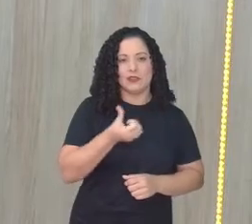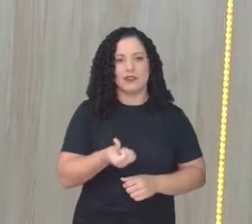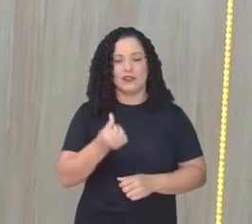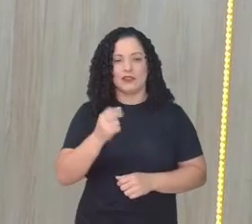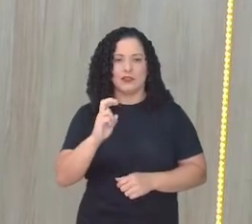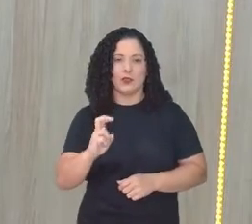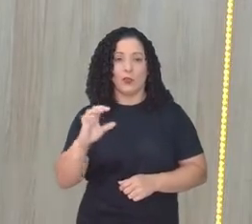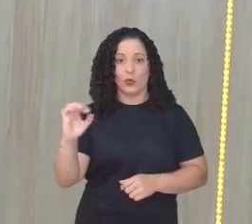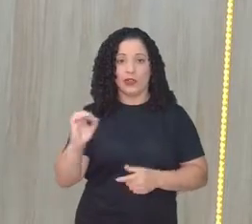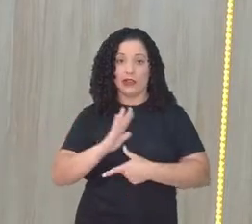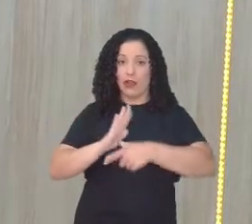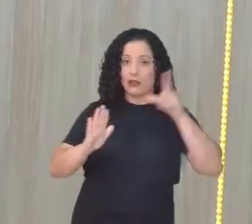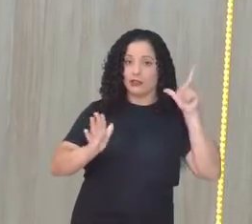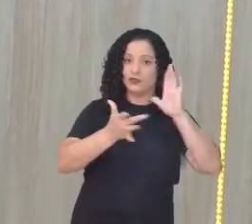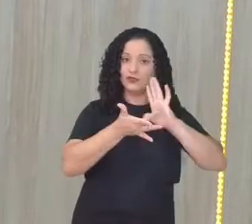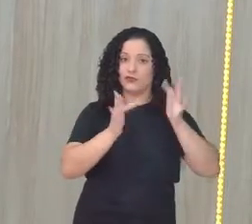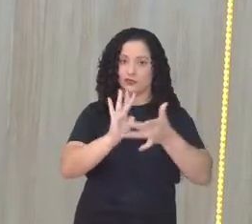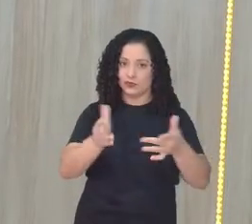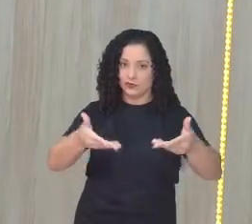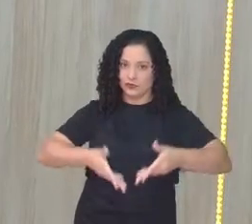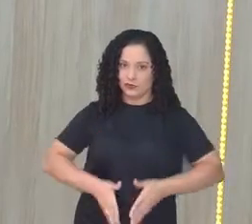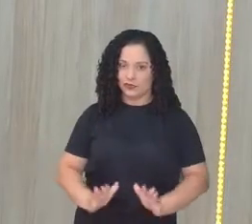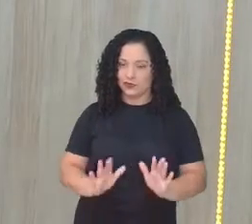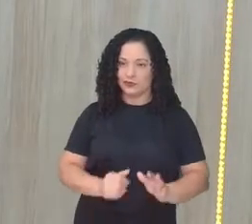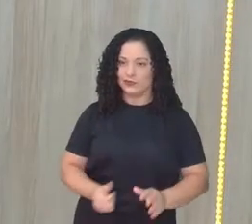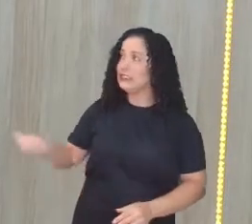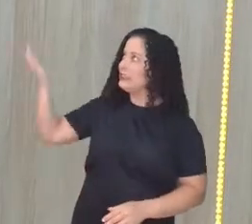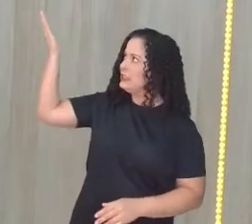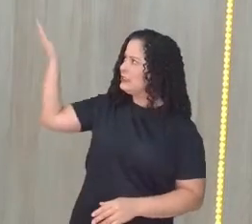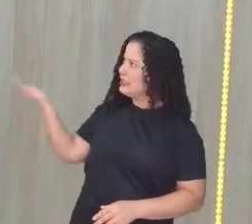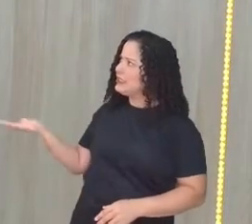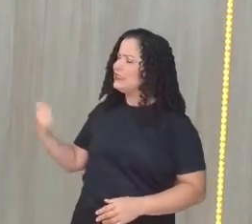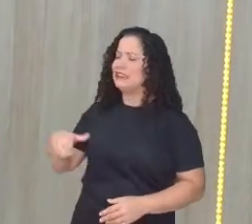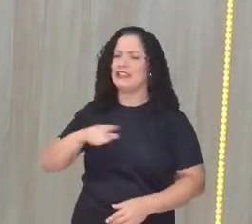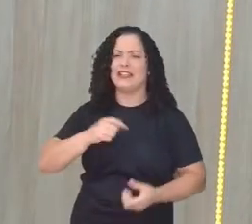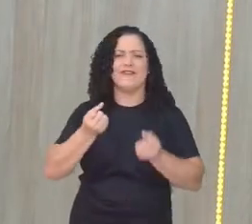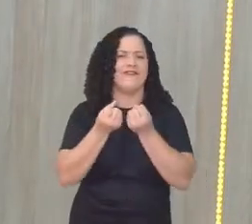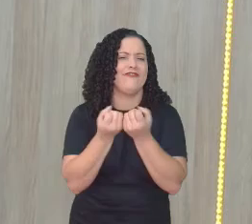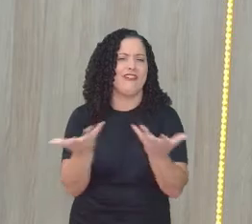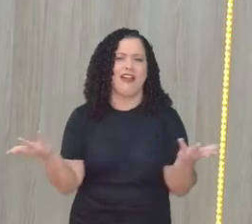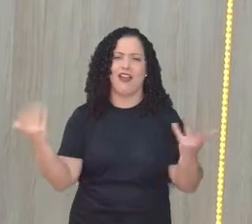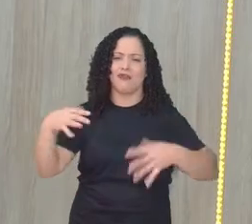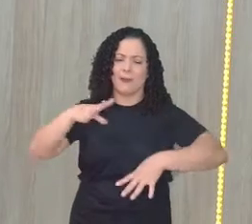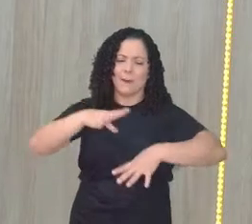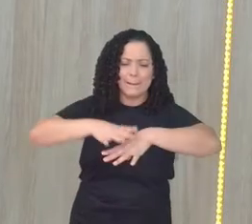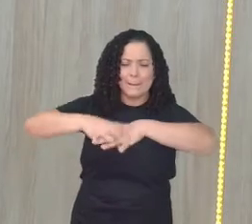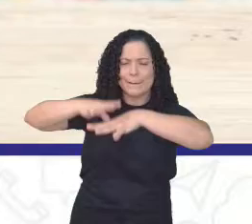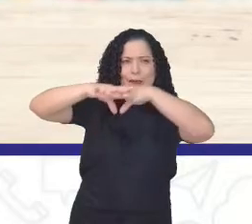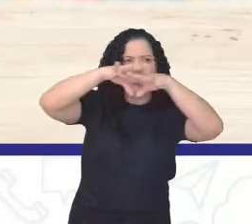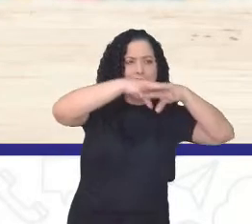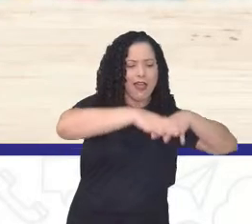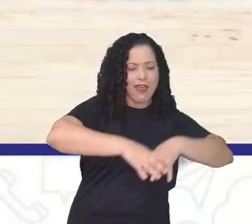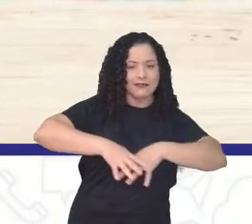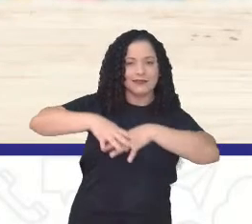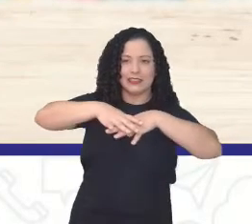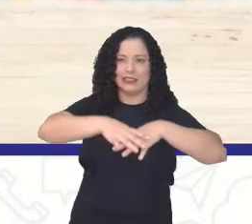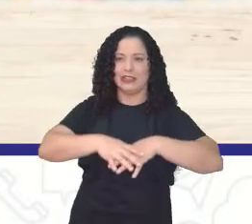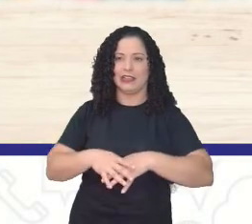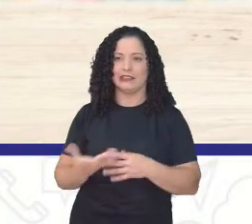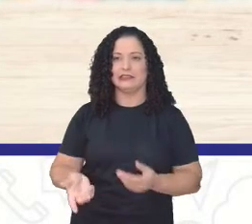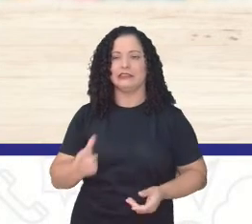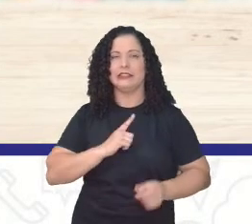1650 a.C. E esse aqui estava recheado de problemas matemáticos, ó. Aí